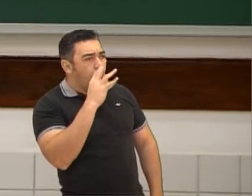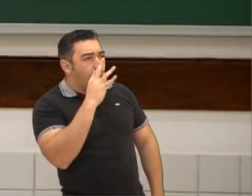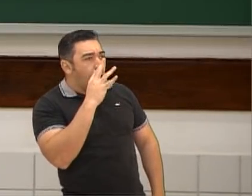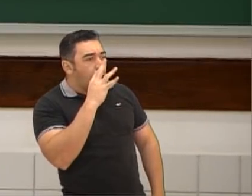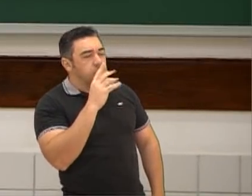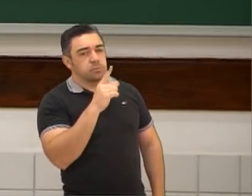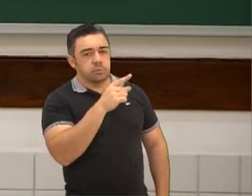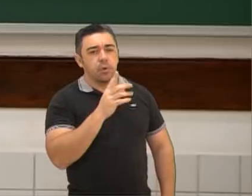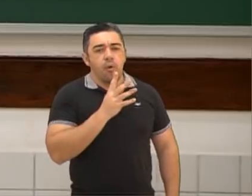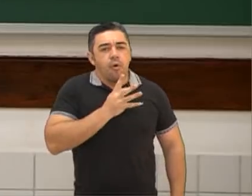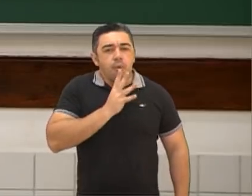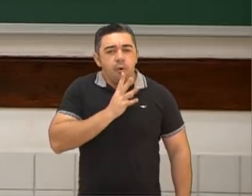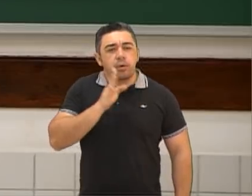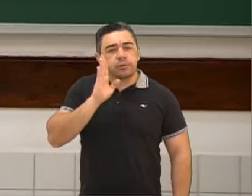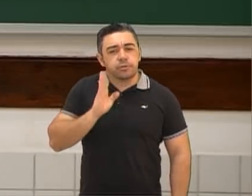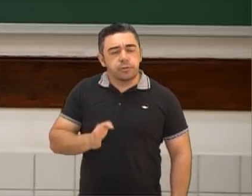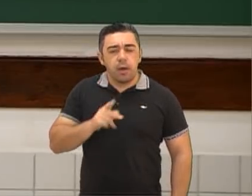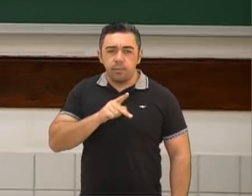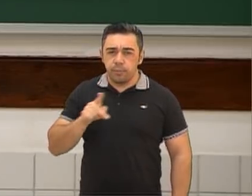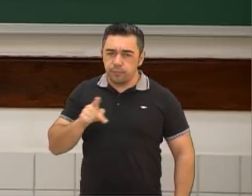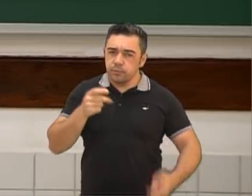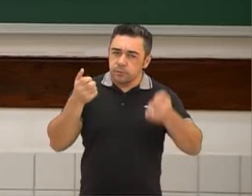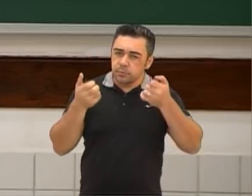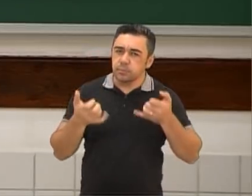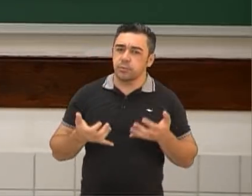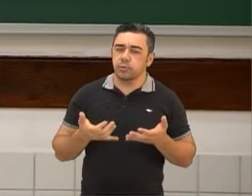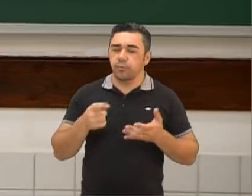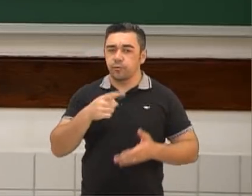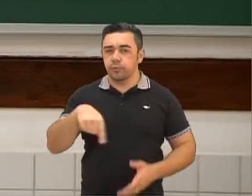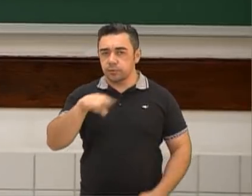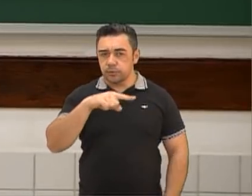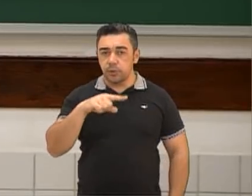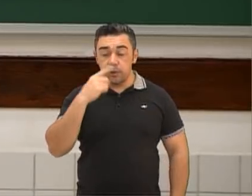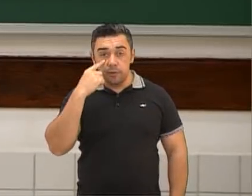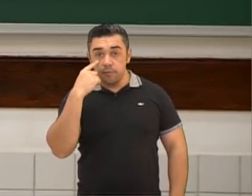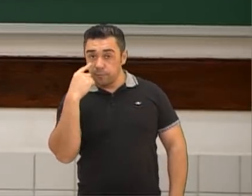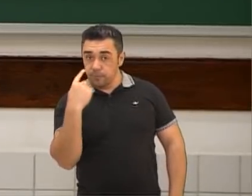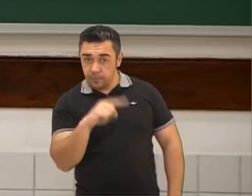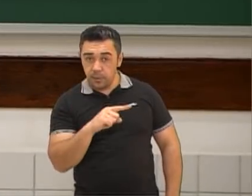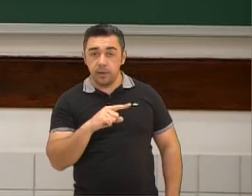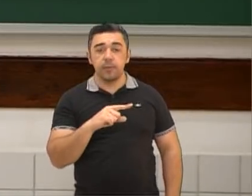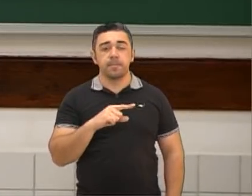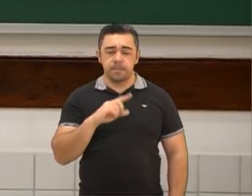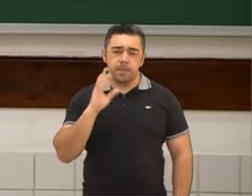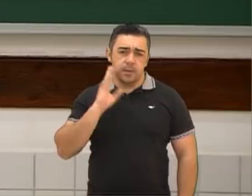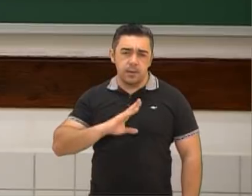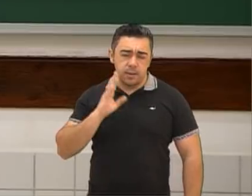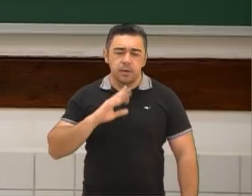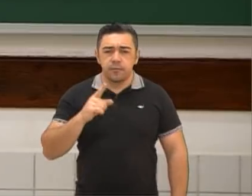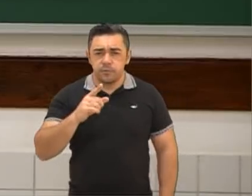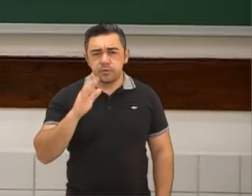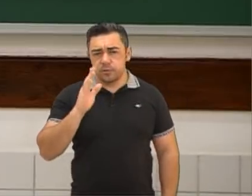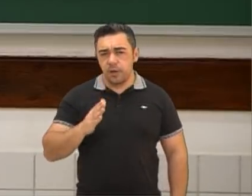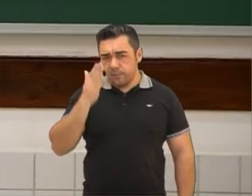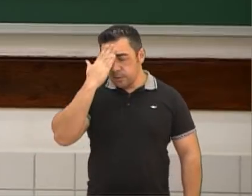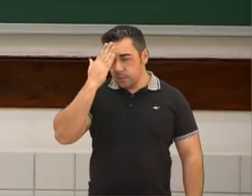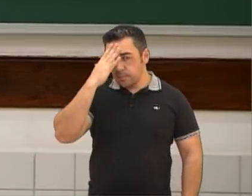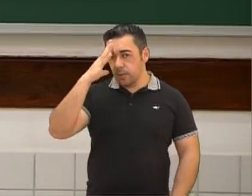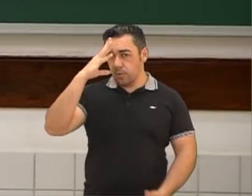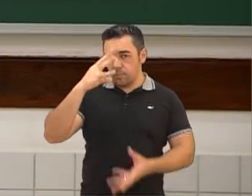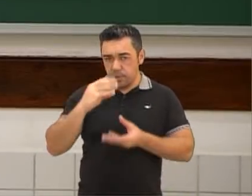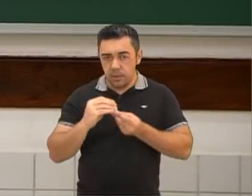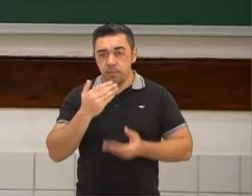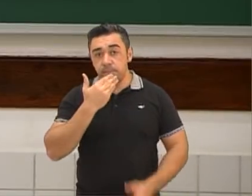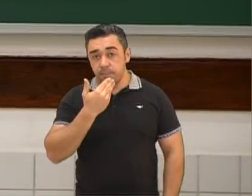de trampolim, ou mesmo ter a oportunidade de assistir uma competição de trampolim acrobático, acredito que você já vai entender um